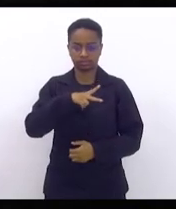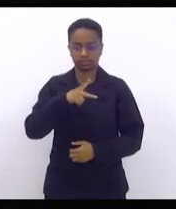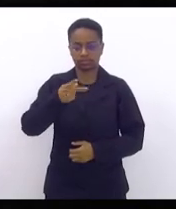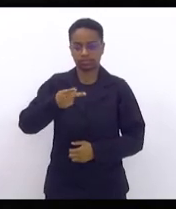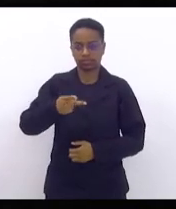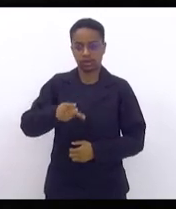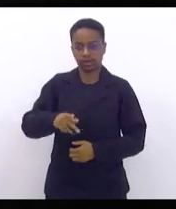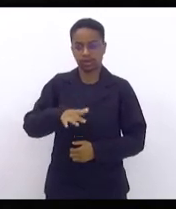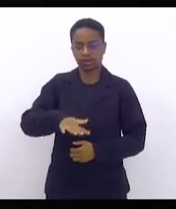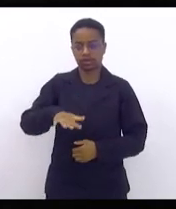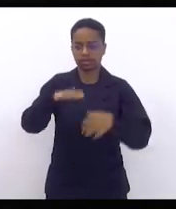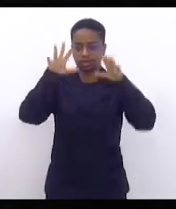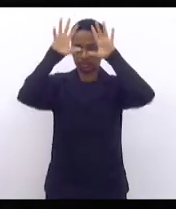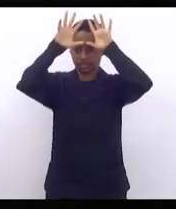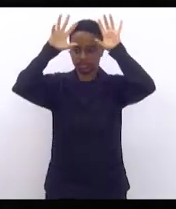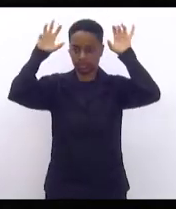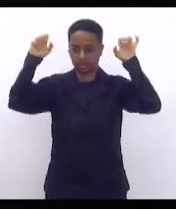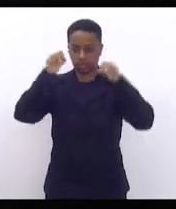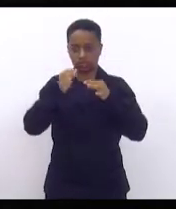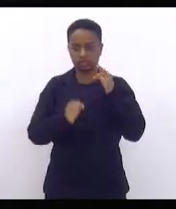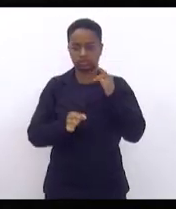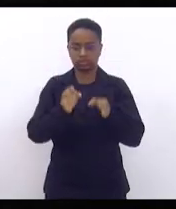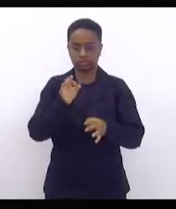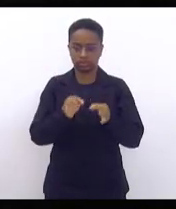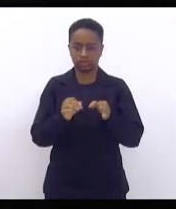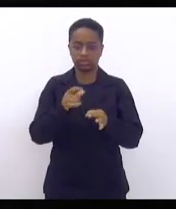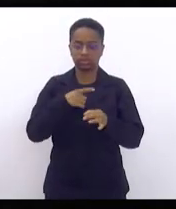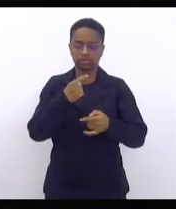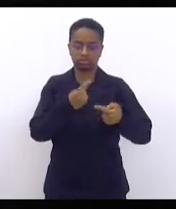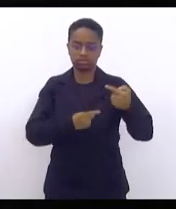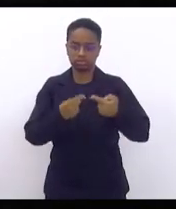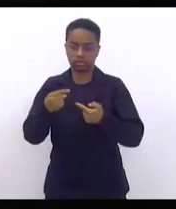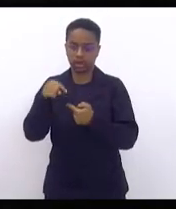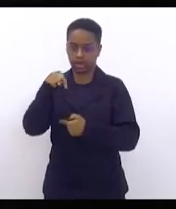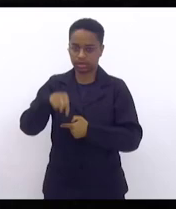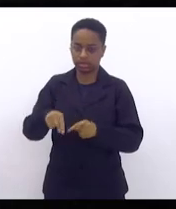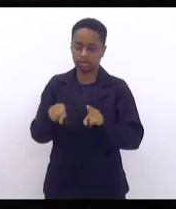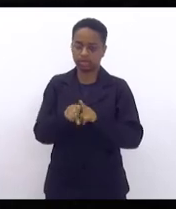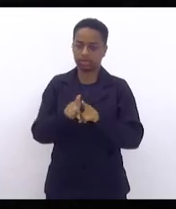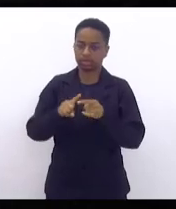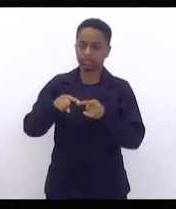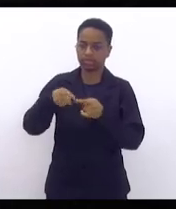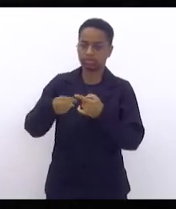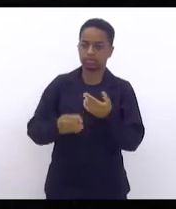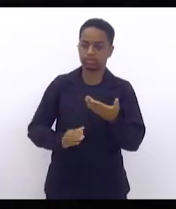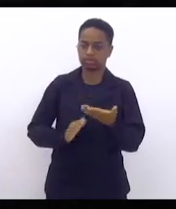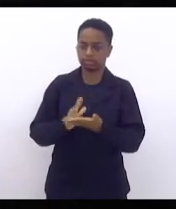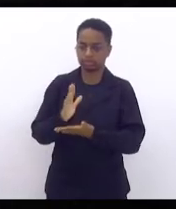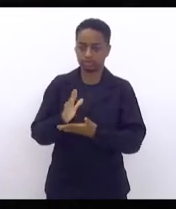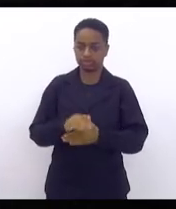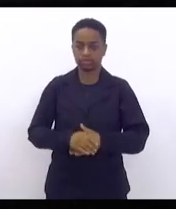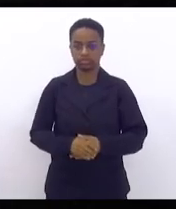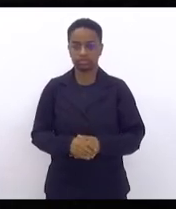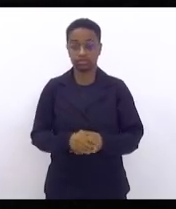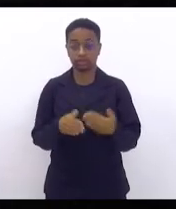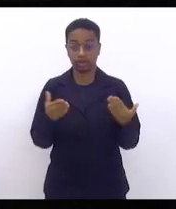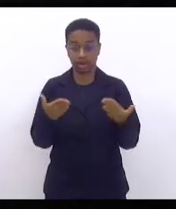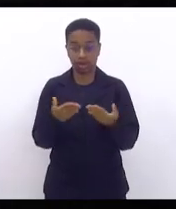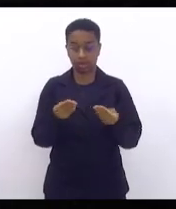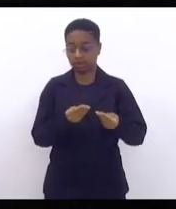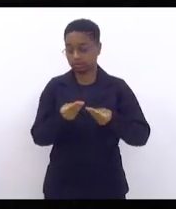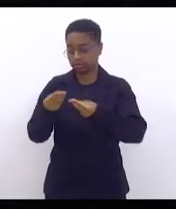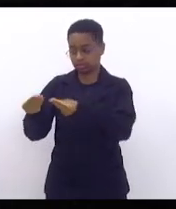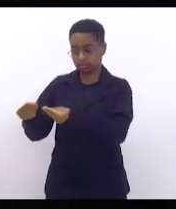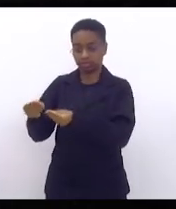de justiça e por aqui passou e esta casa aprovou nesse momento encontra-se para